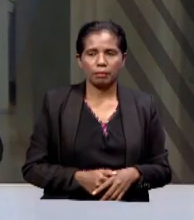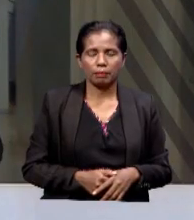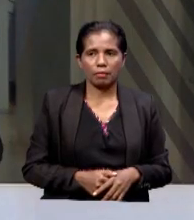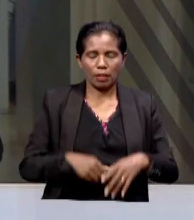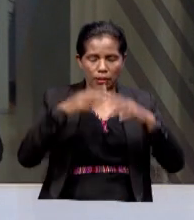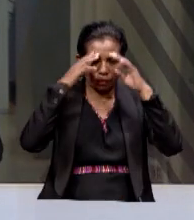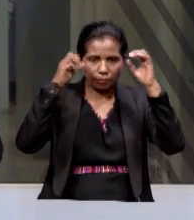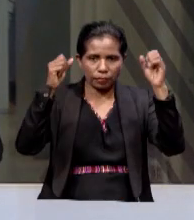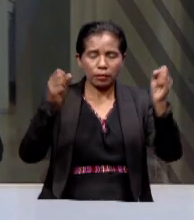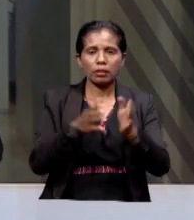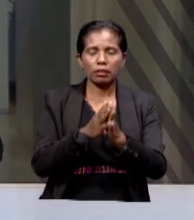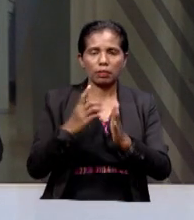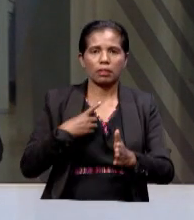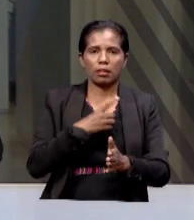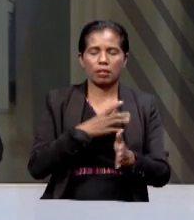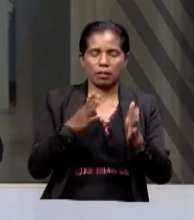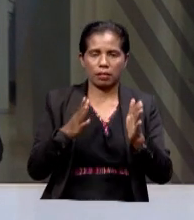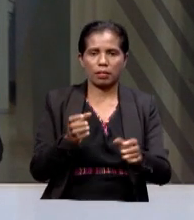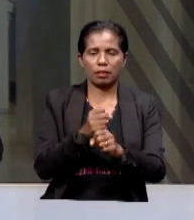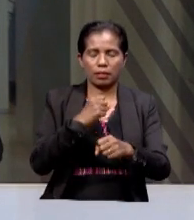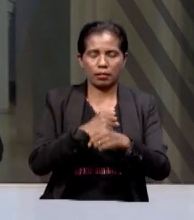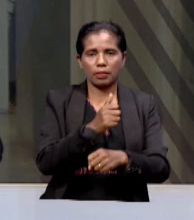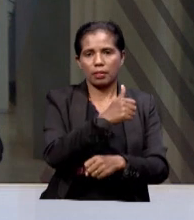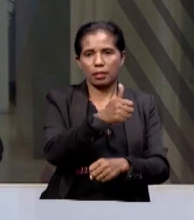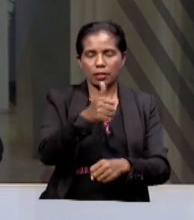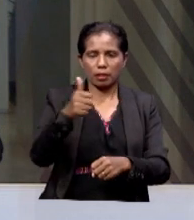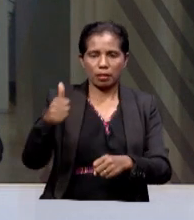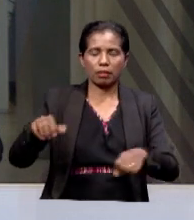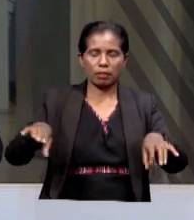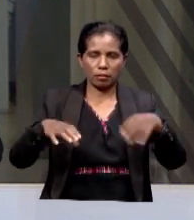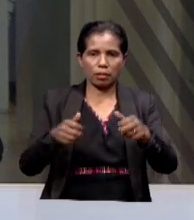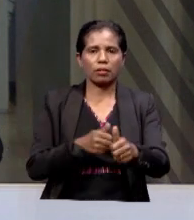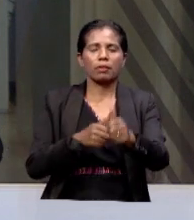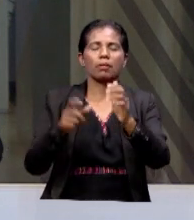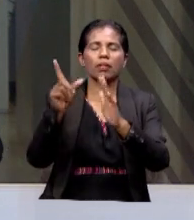Presidente da República, russo deputado Sira, atuhalau ide-idenya função tuirlei.